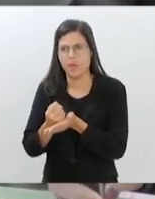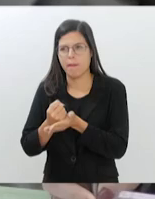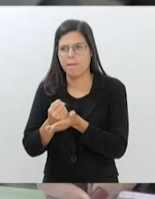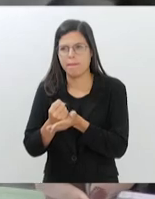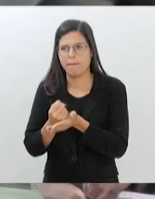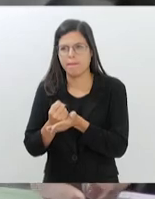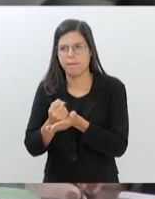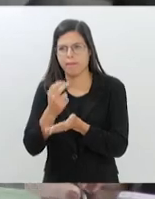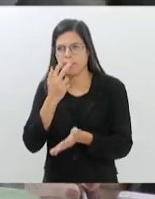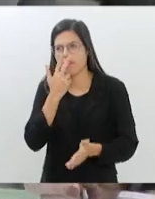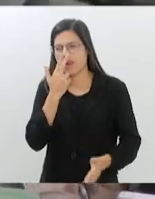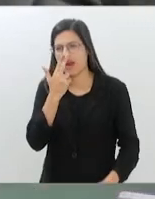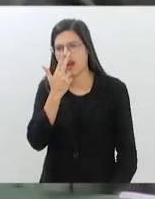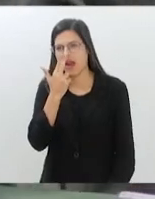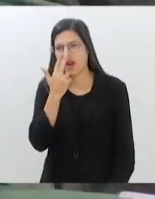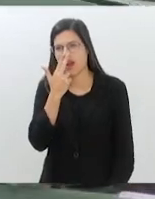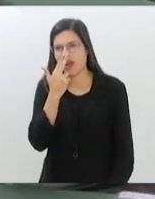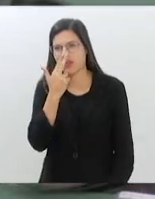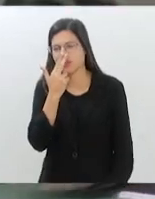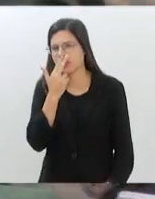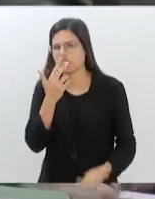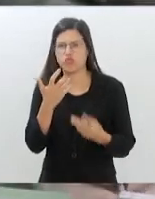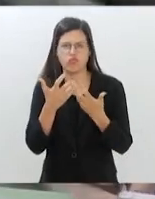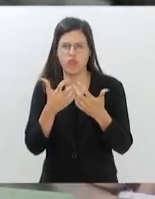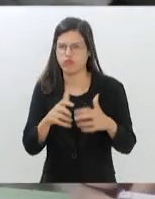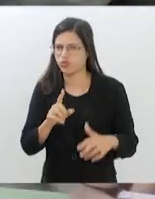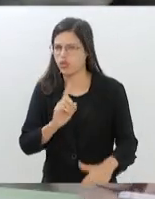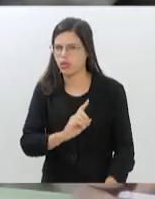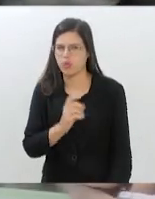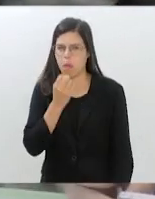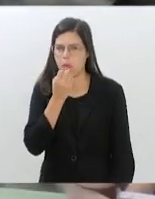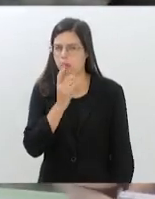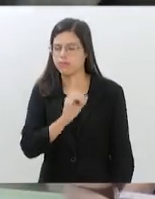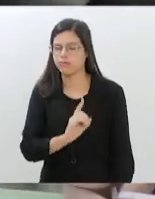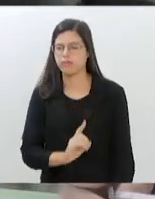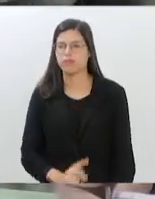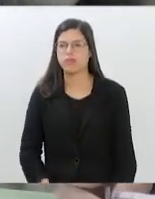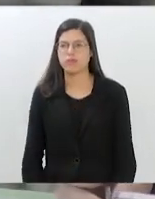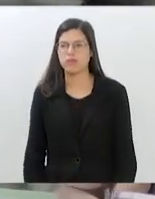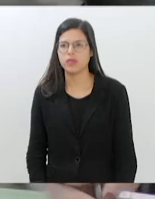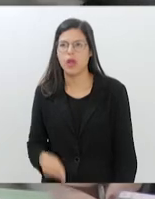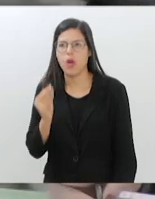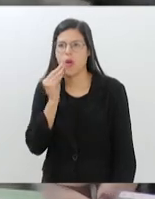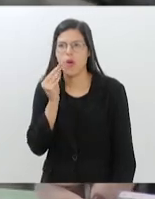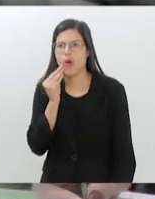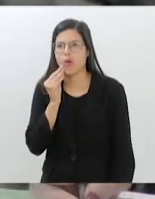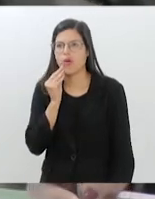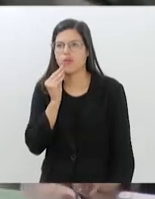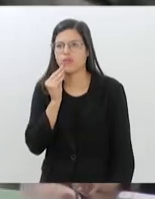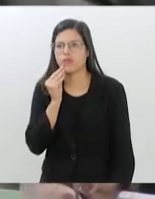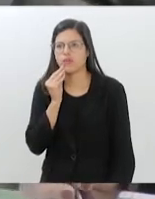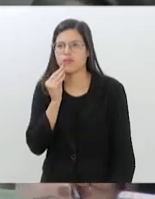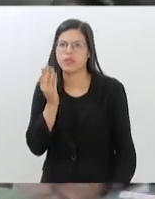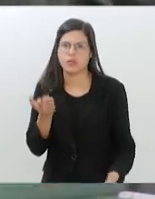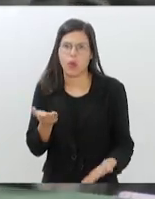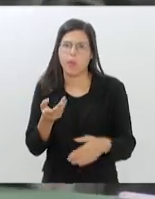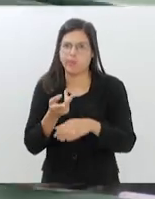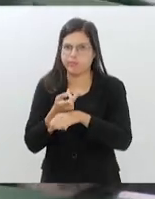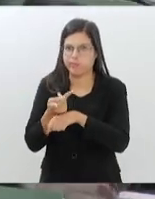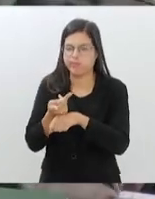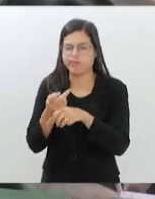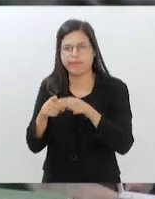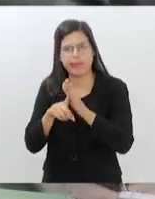estão tão eficazes e lógico que eu não parei por aí eu fui